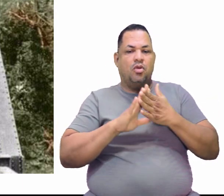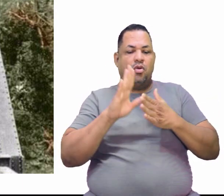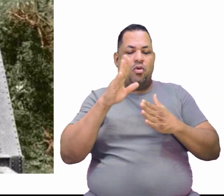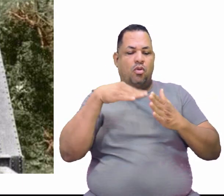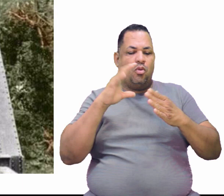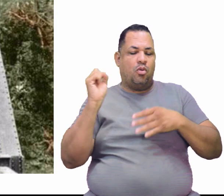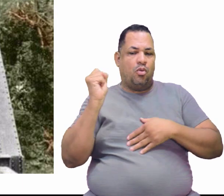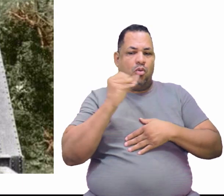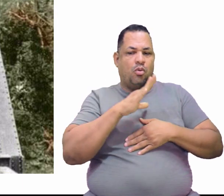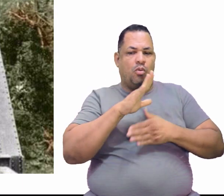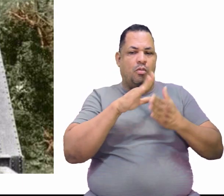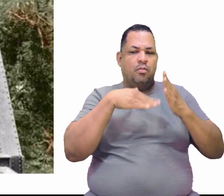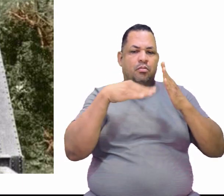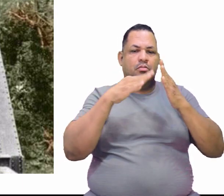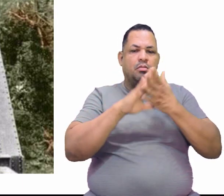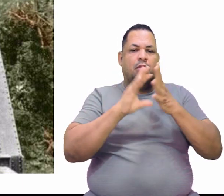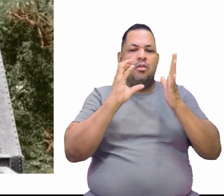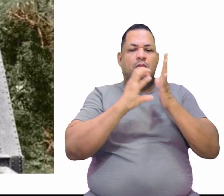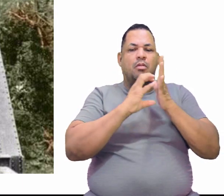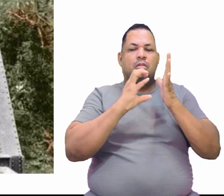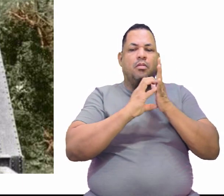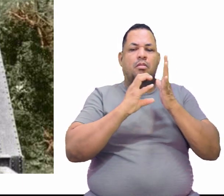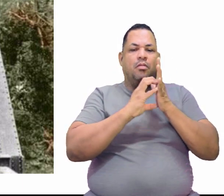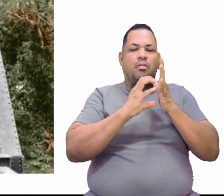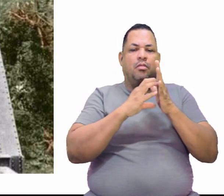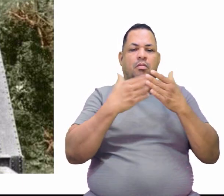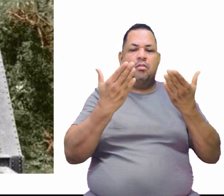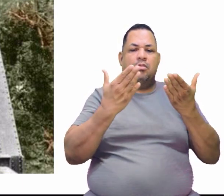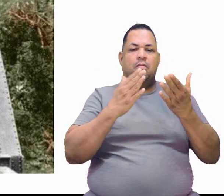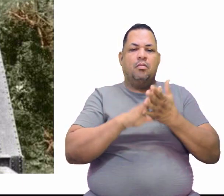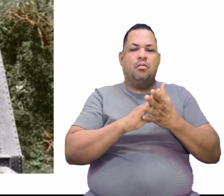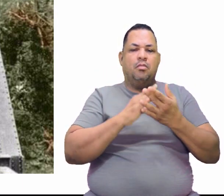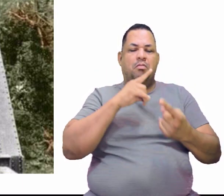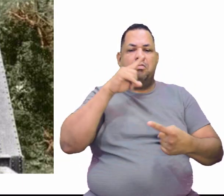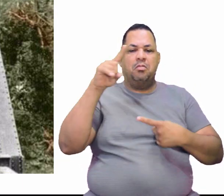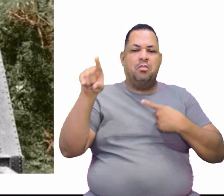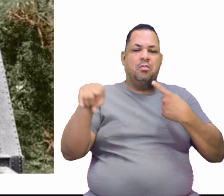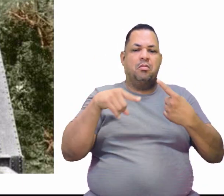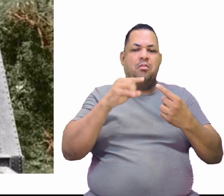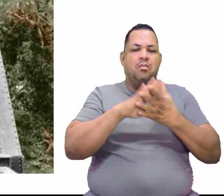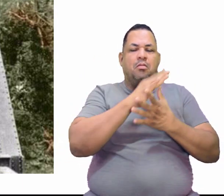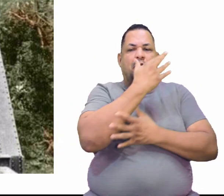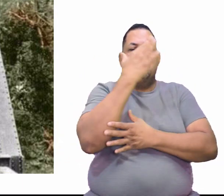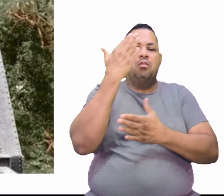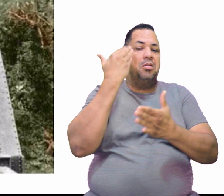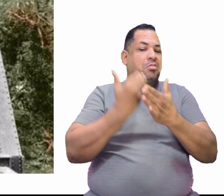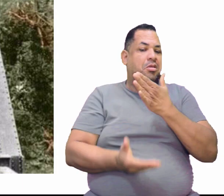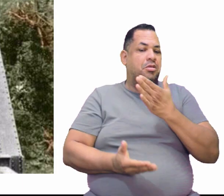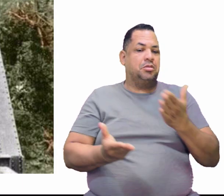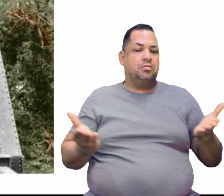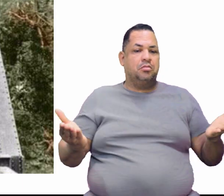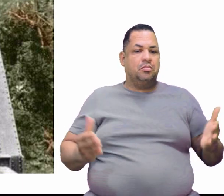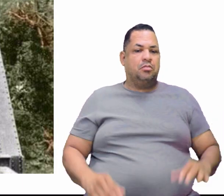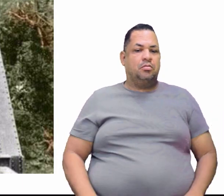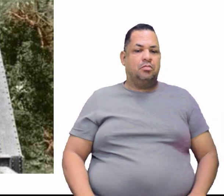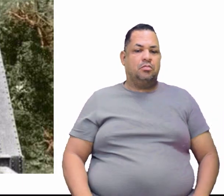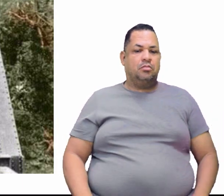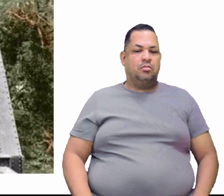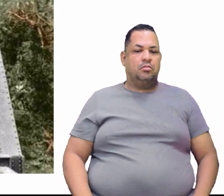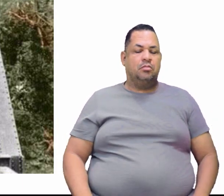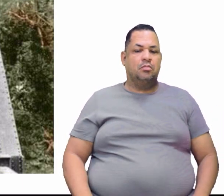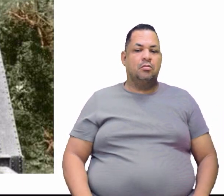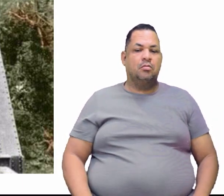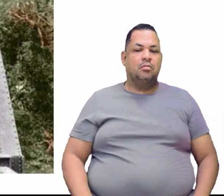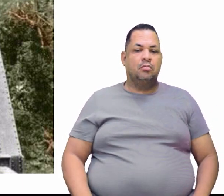revitaliza, somente como símbolo. Um símbolo focado na natureza. Perdido, inclusive. Não vai